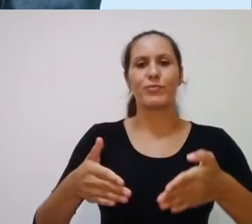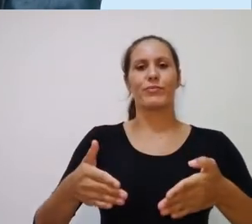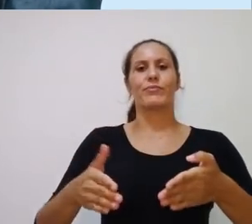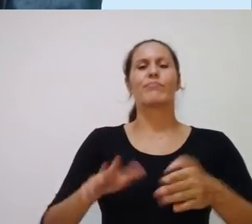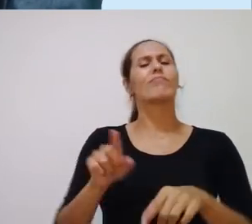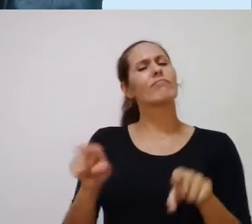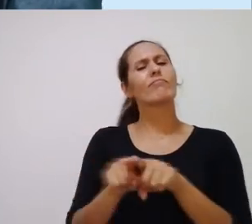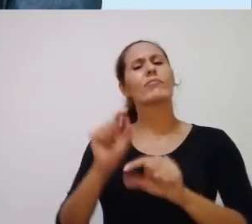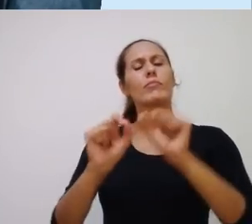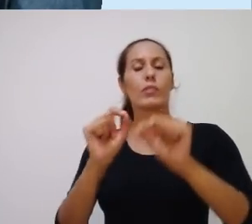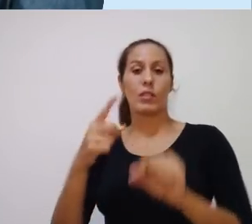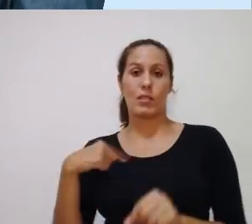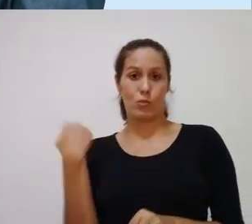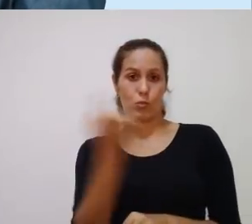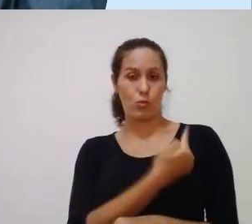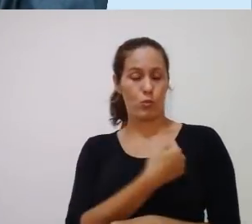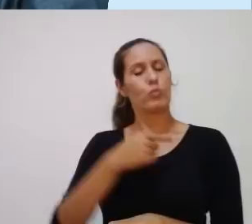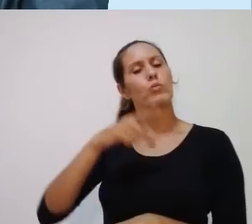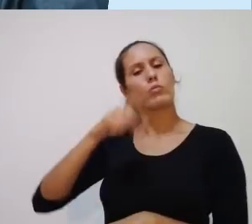professores